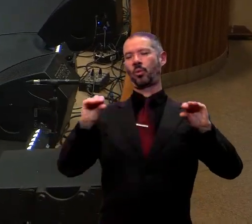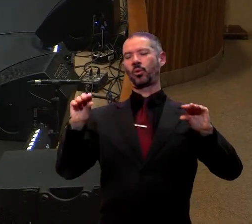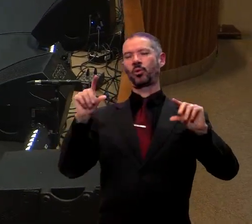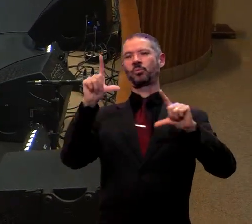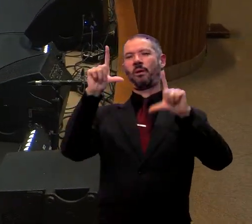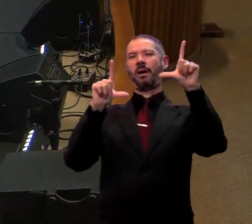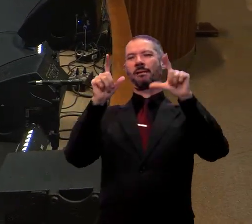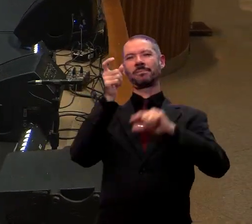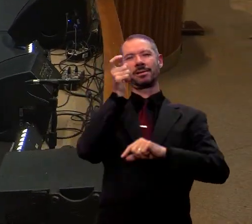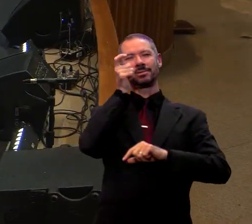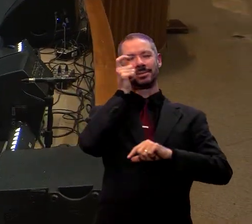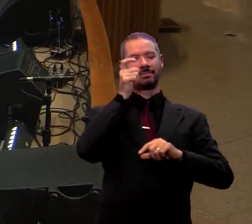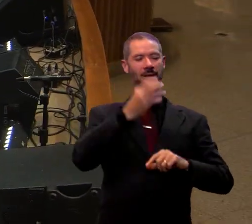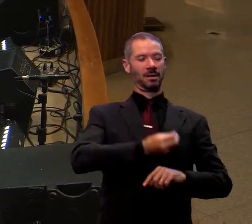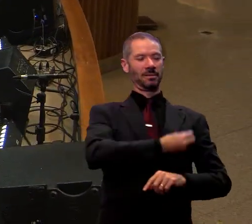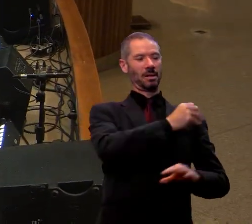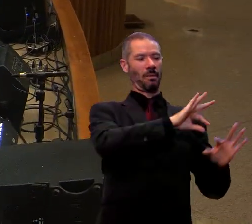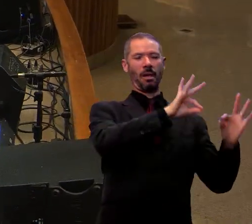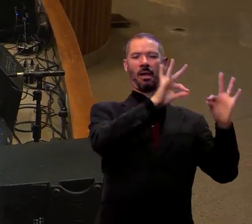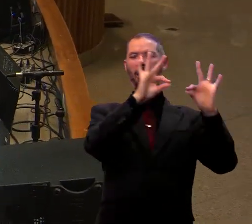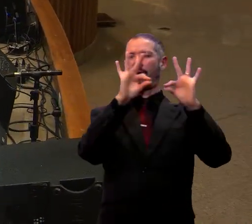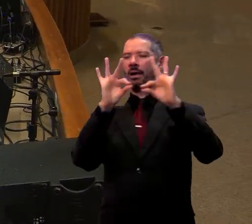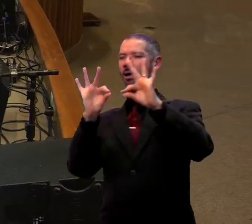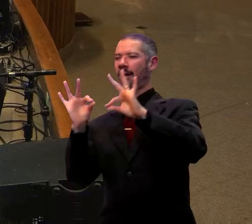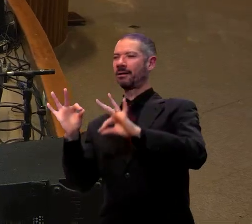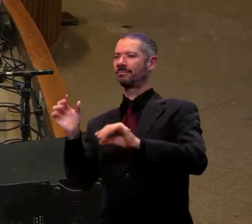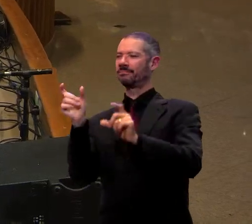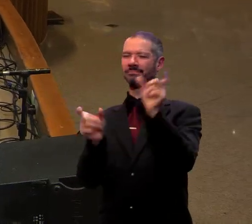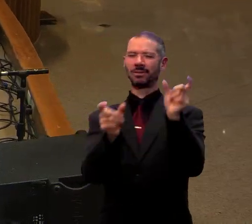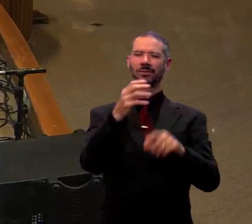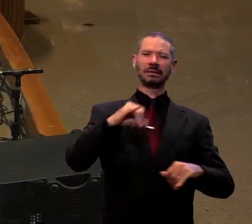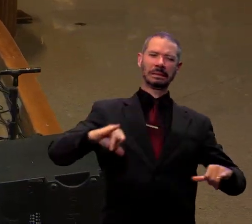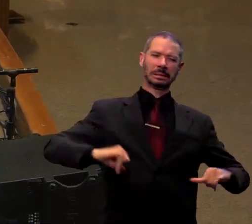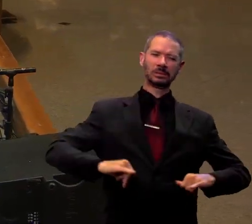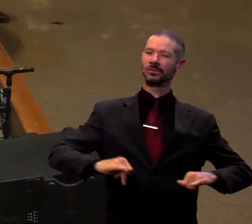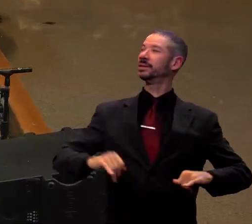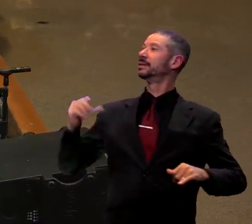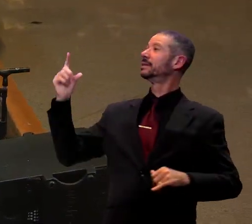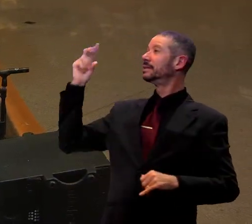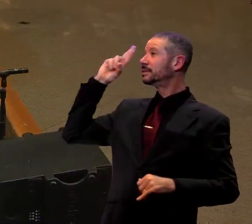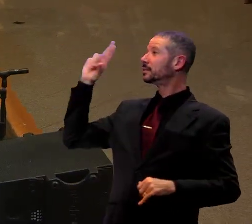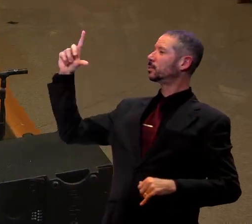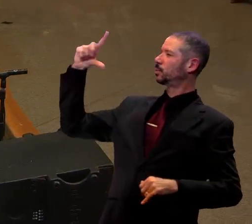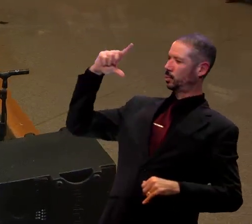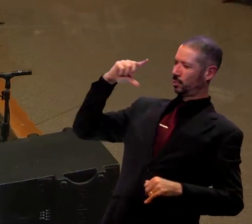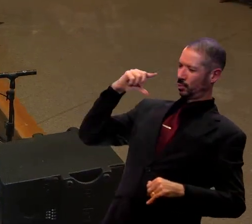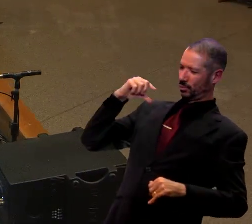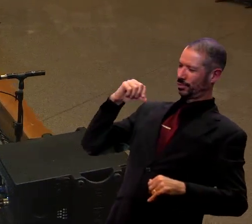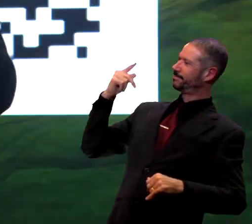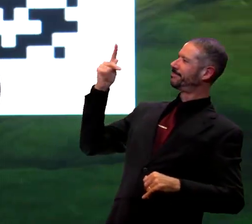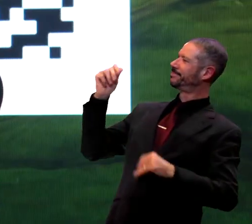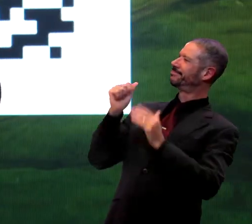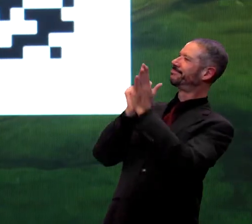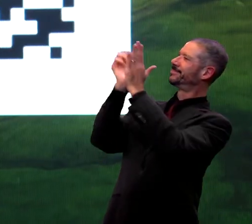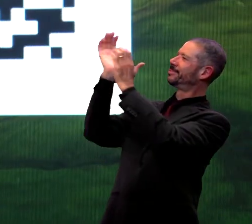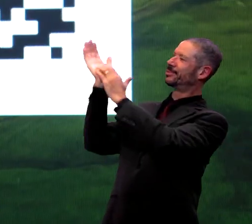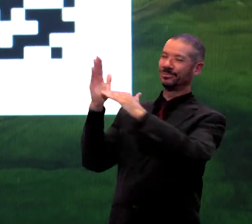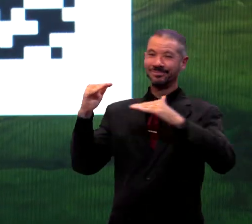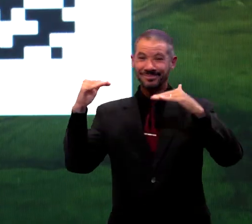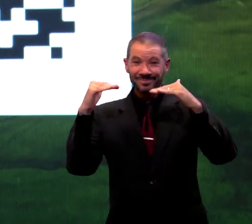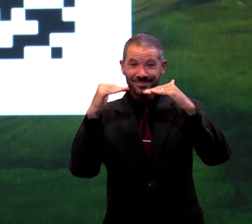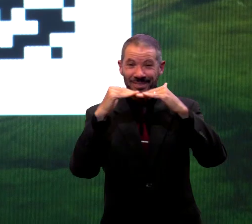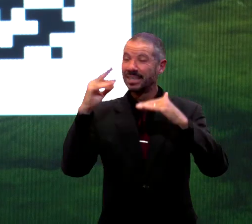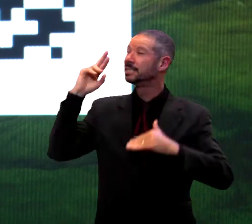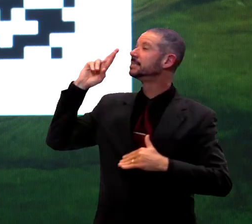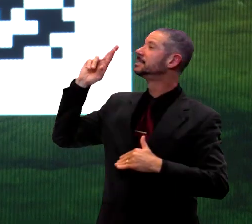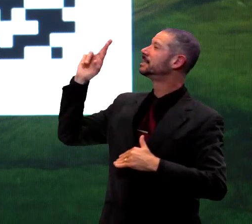a vida passando, e as pessoas nas estradas da vida sofrendo. Senhor, usa a minha vida para o teu louvor. Você concorda com isso?